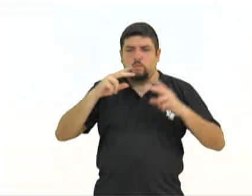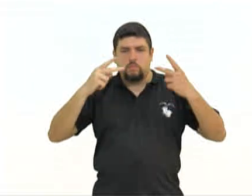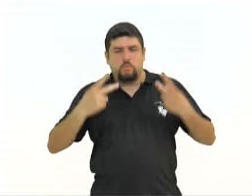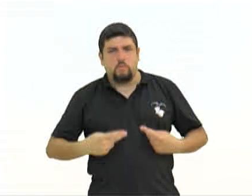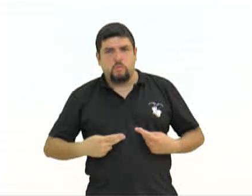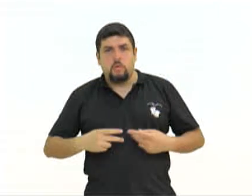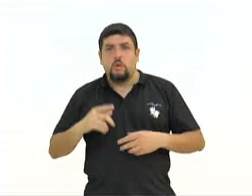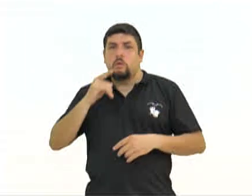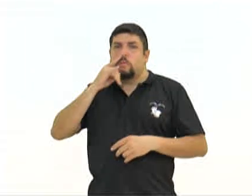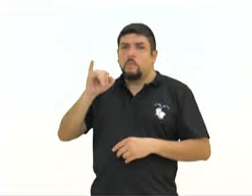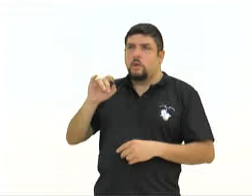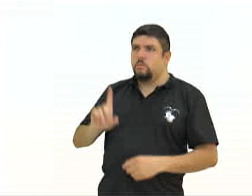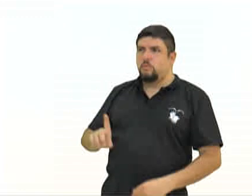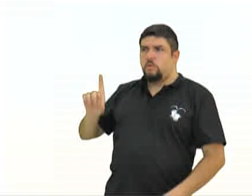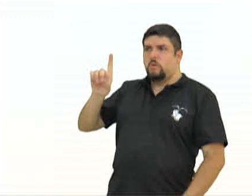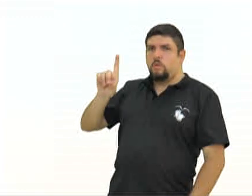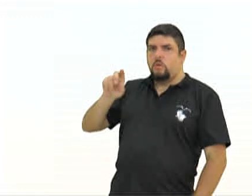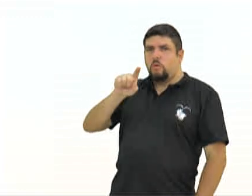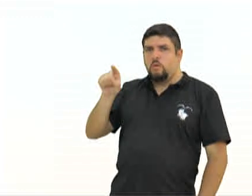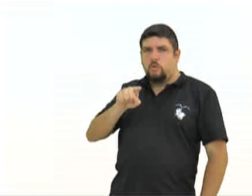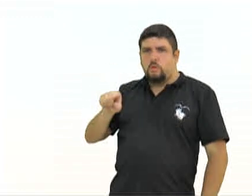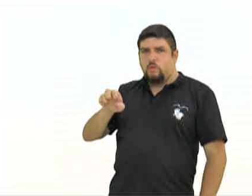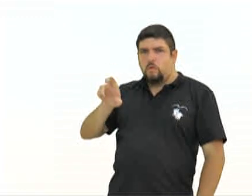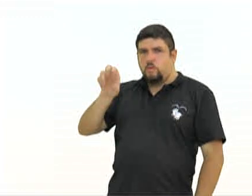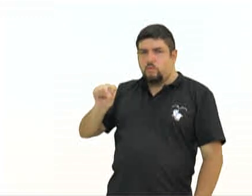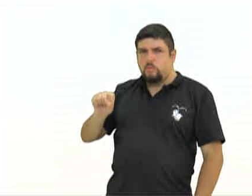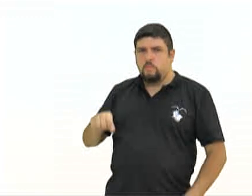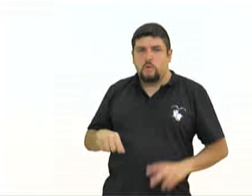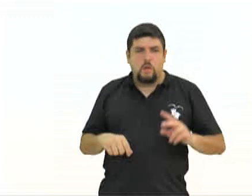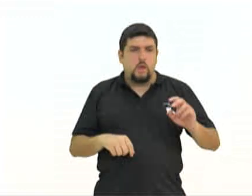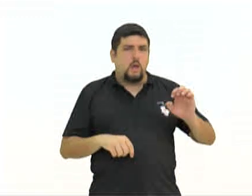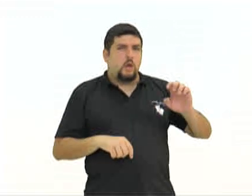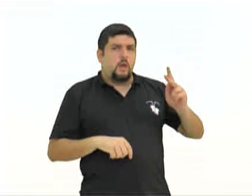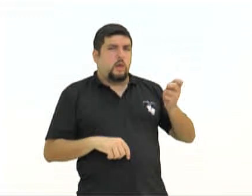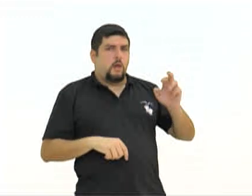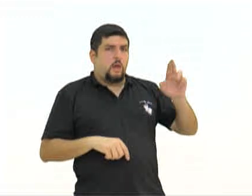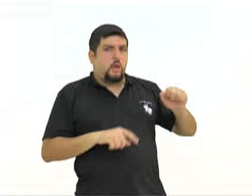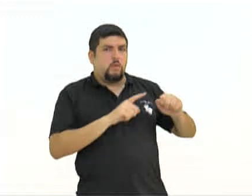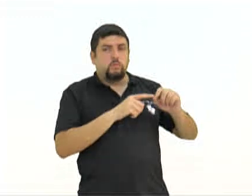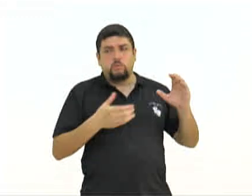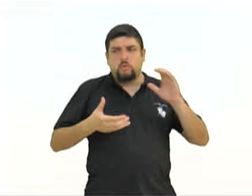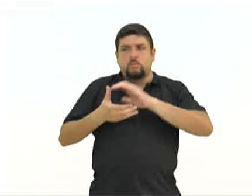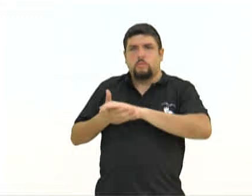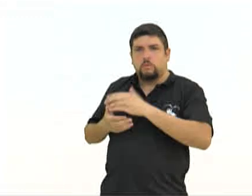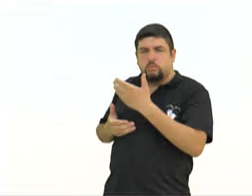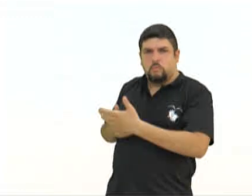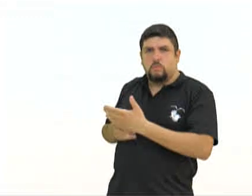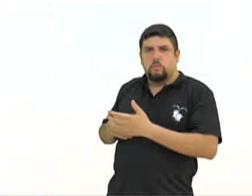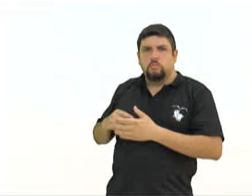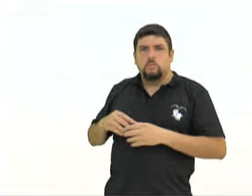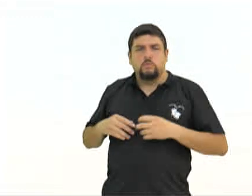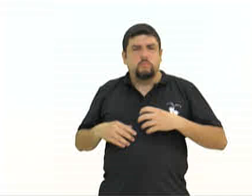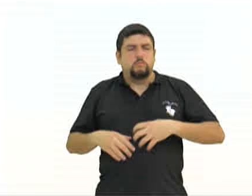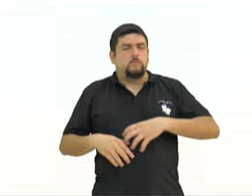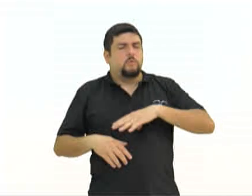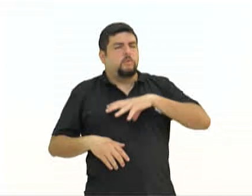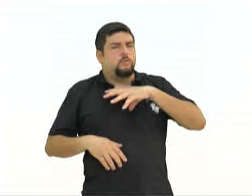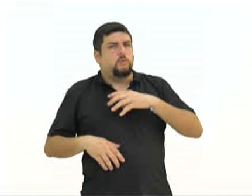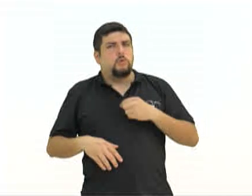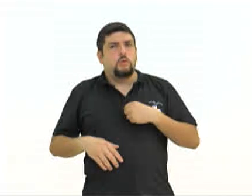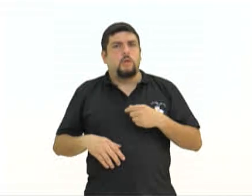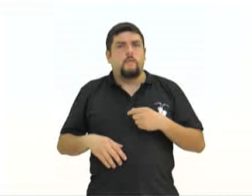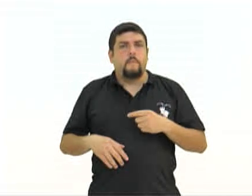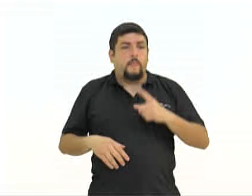dos deuses. Seu nascimento provocou a ira de Hera, a esposa oficial de Zeus, que mandou 2 serpentes matarem